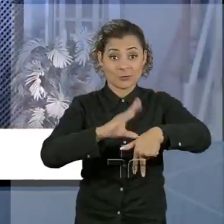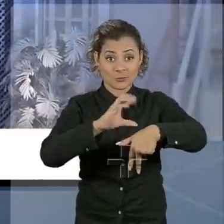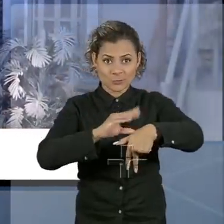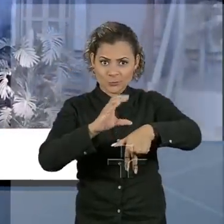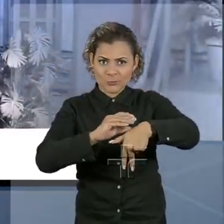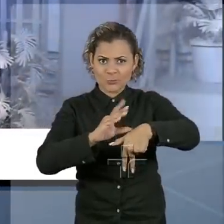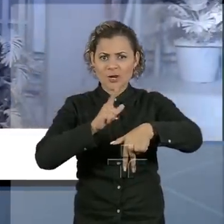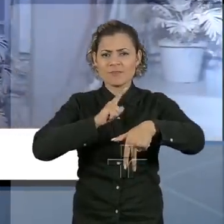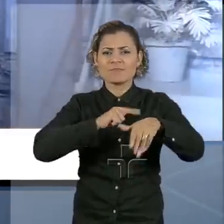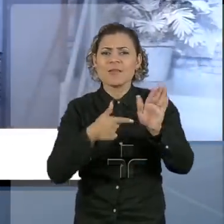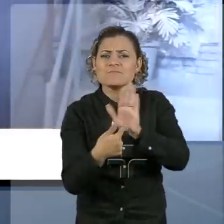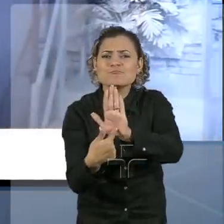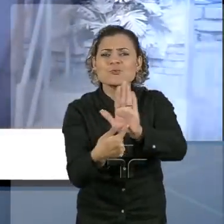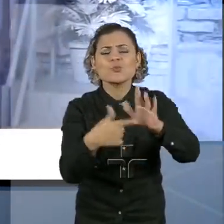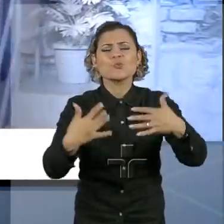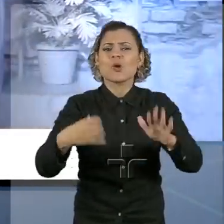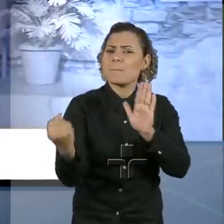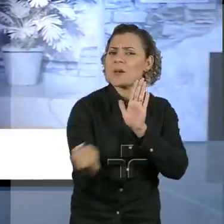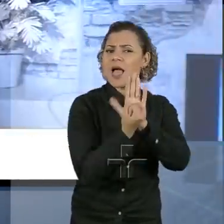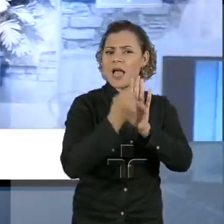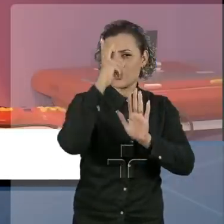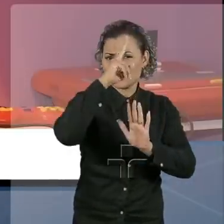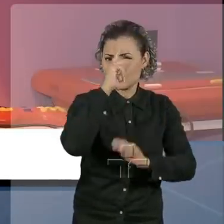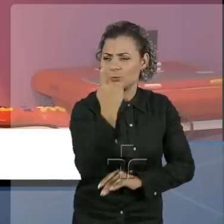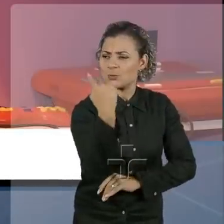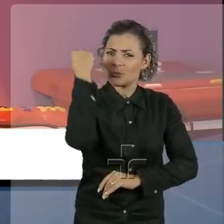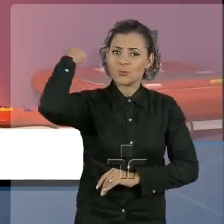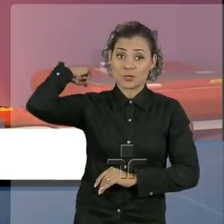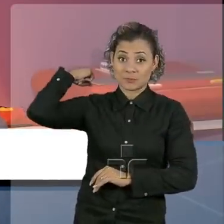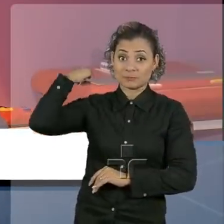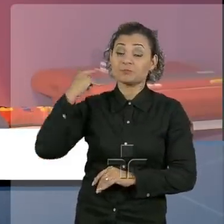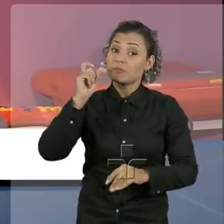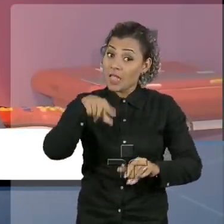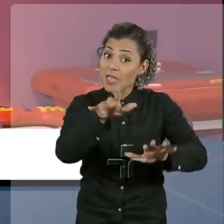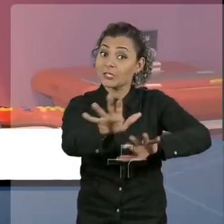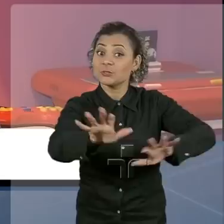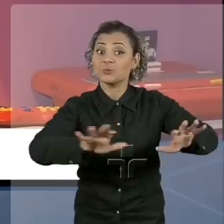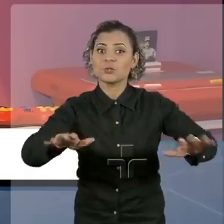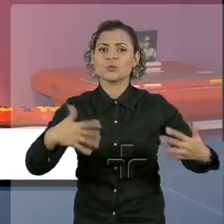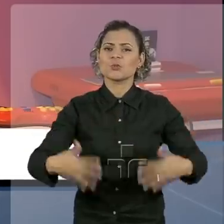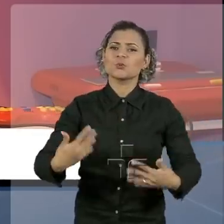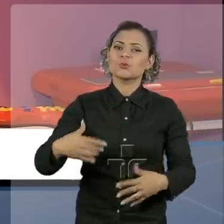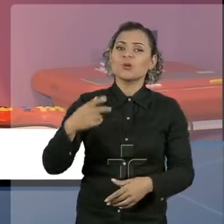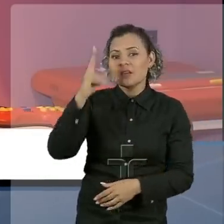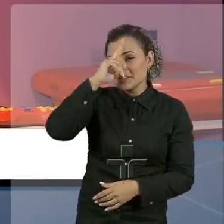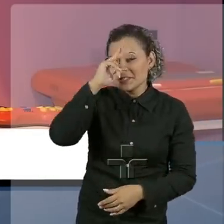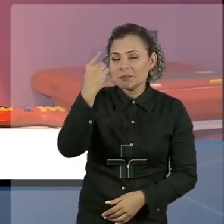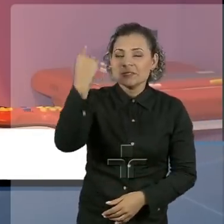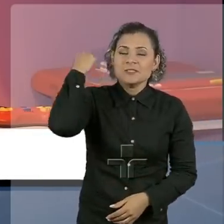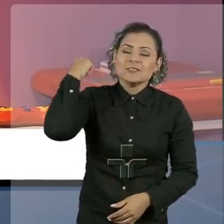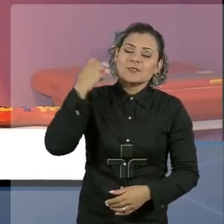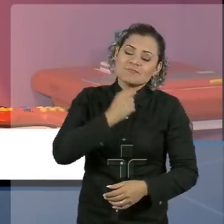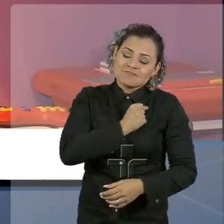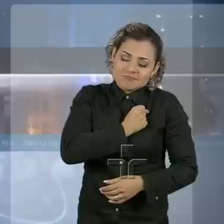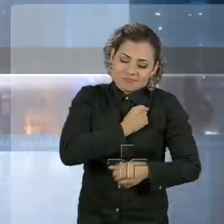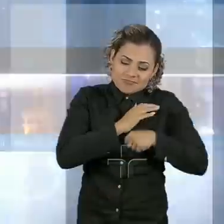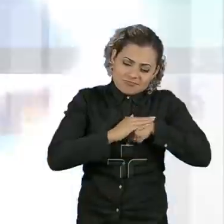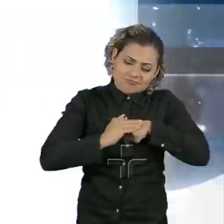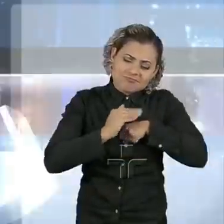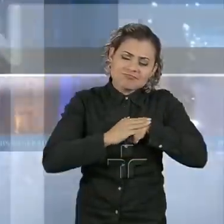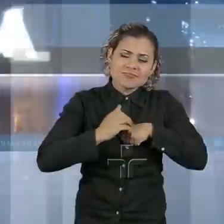com cenários que marcaram época. Realmente é uma exposição que vai mexer com a cabeça e com o coração de muita